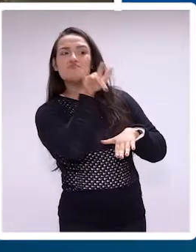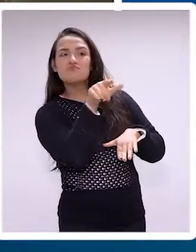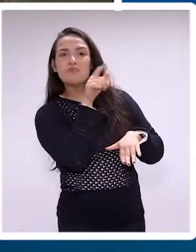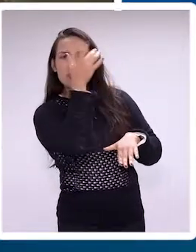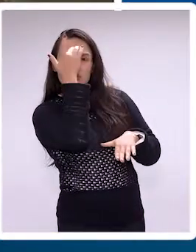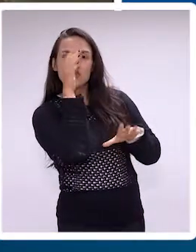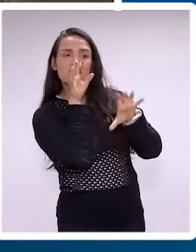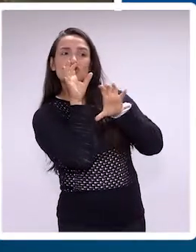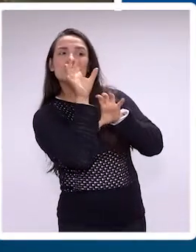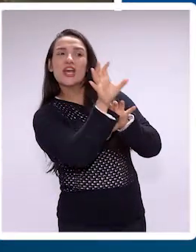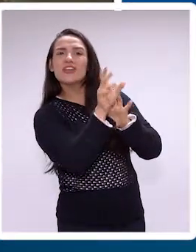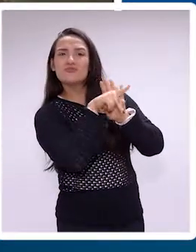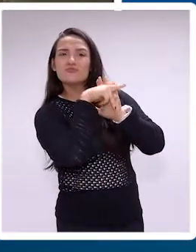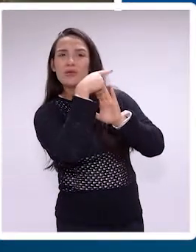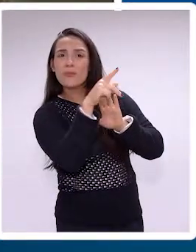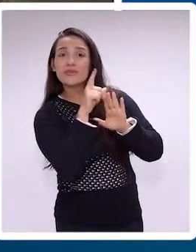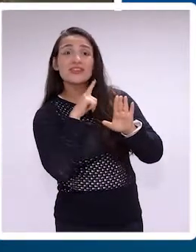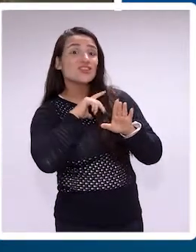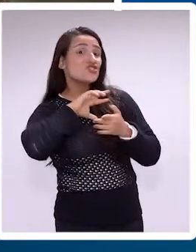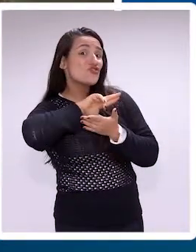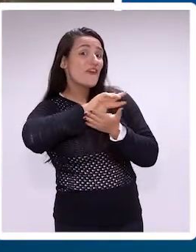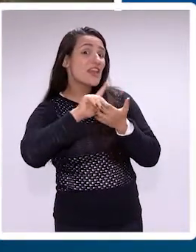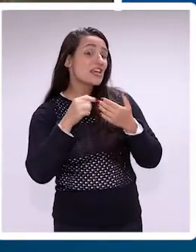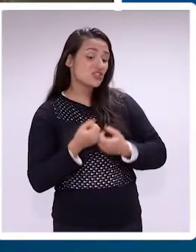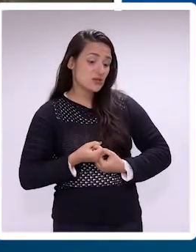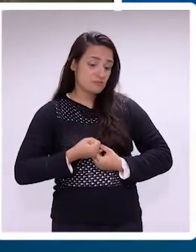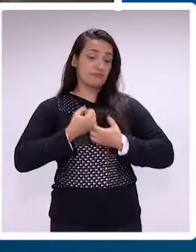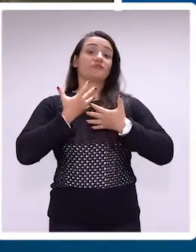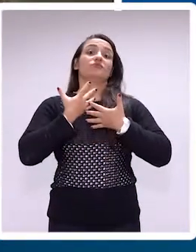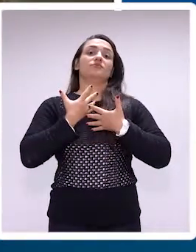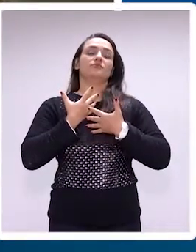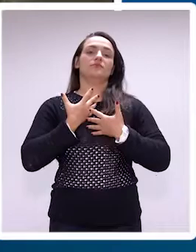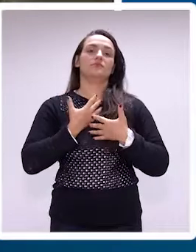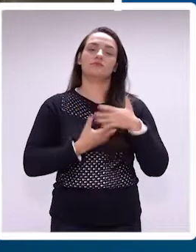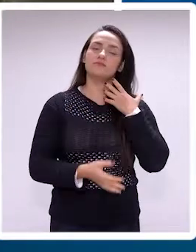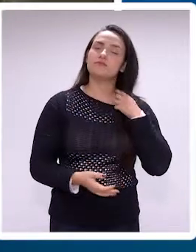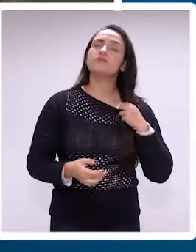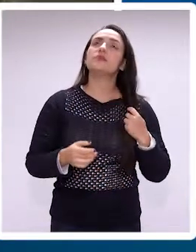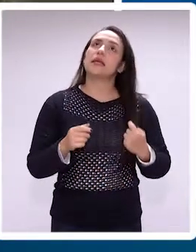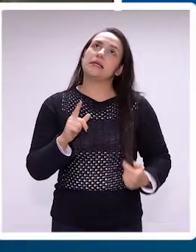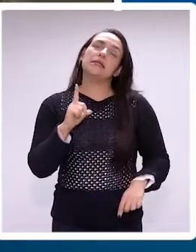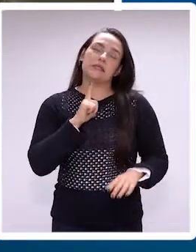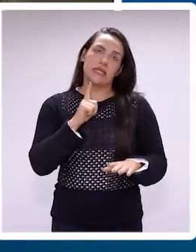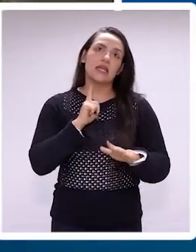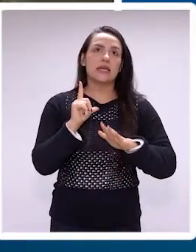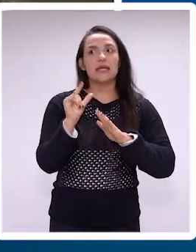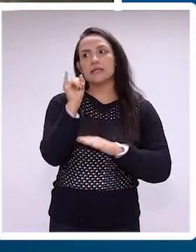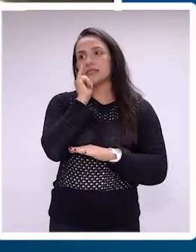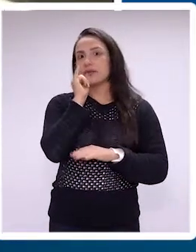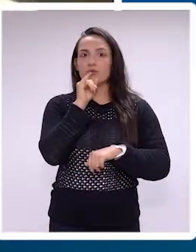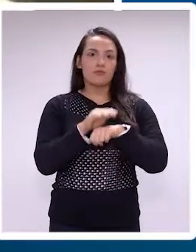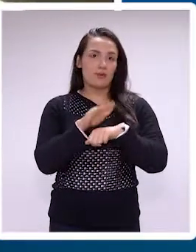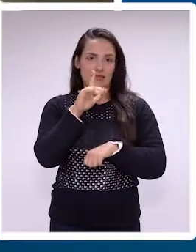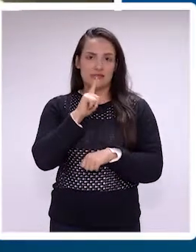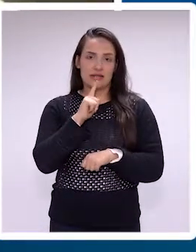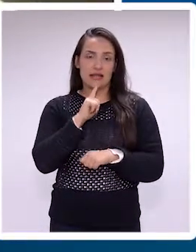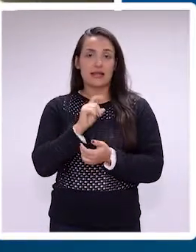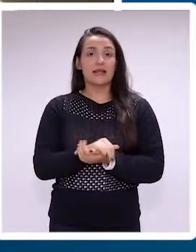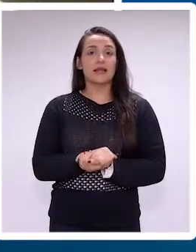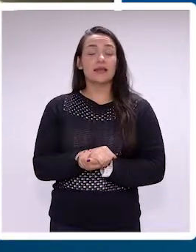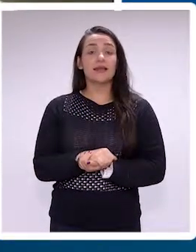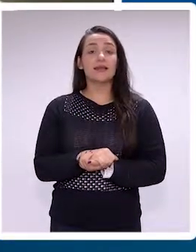acontecer diversas manifestações. Um exemplo que é mais conhecido e que o pessoal tem maior